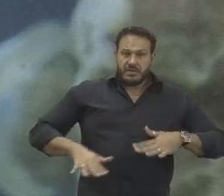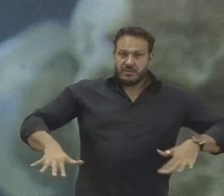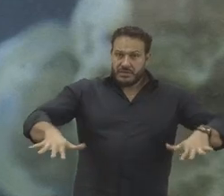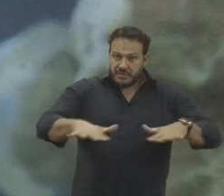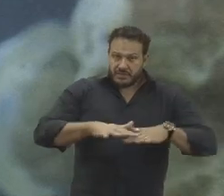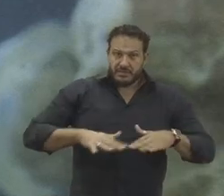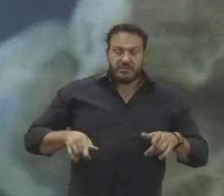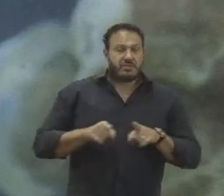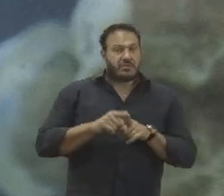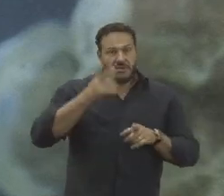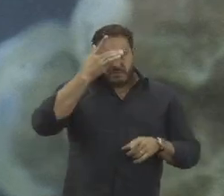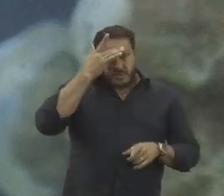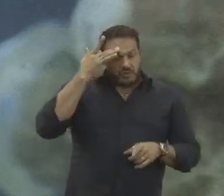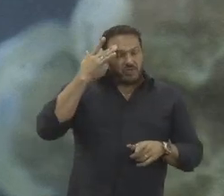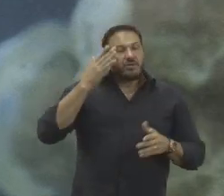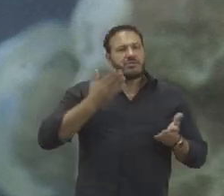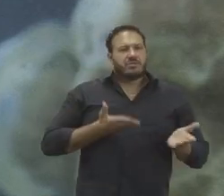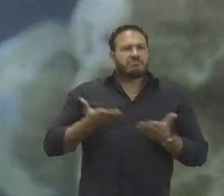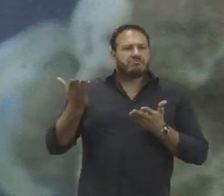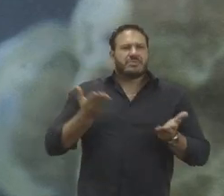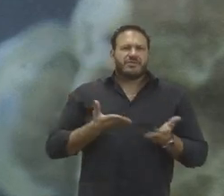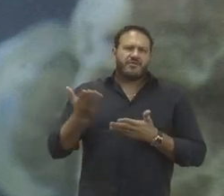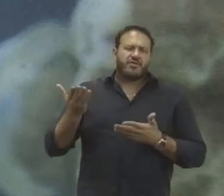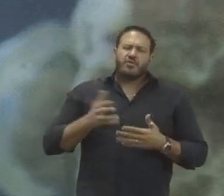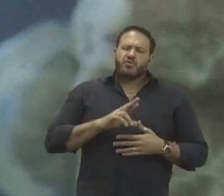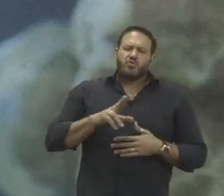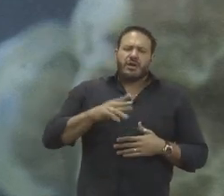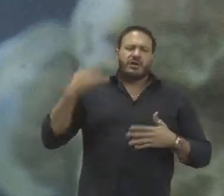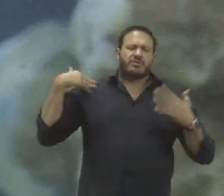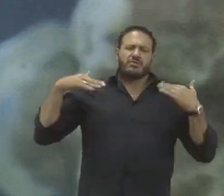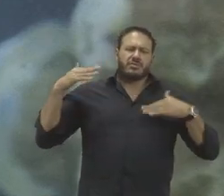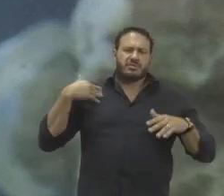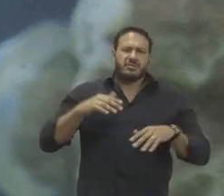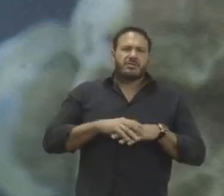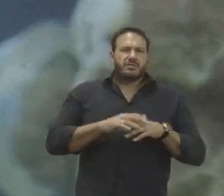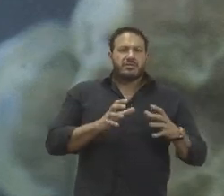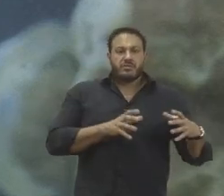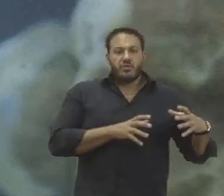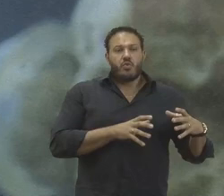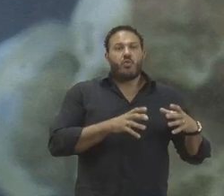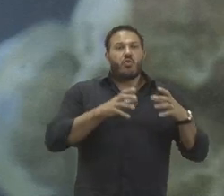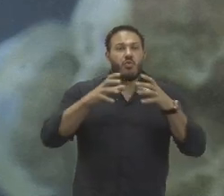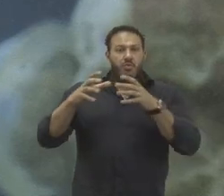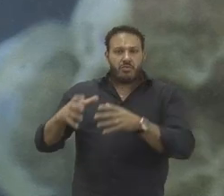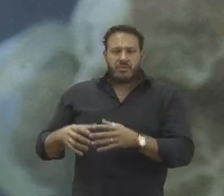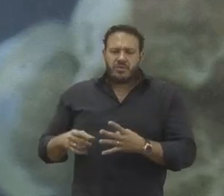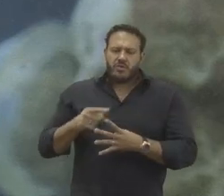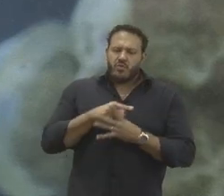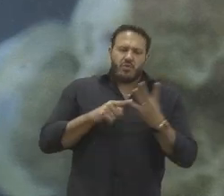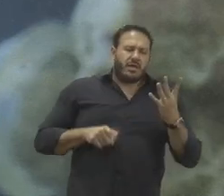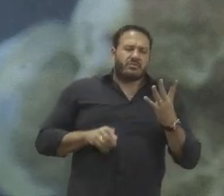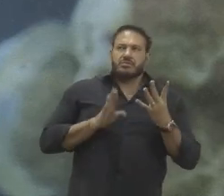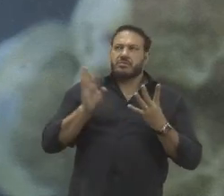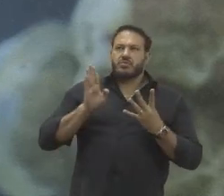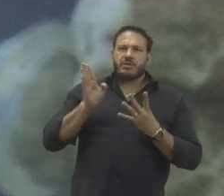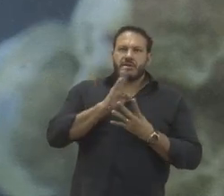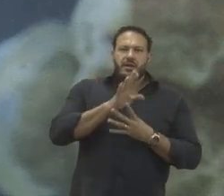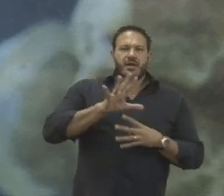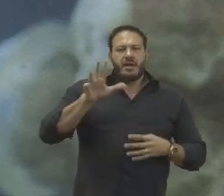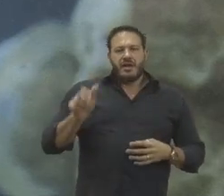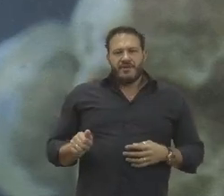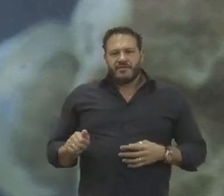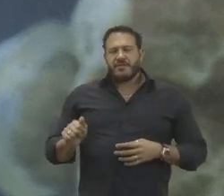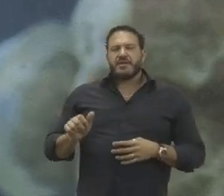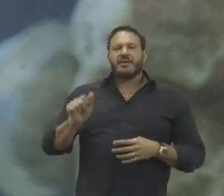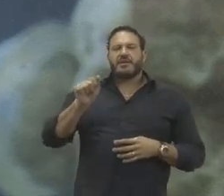a pessoa que já levou expedições não é turismo é expedições para quatro cantos do planeta África Ásia